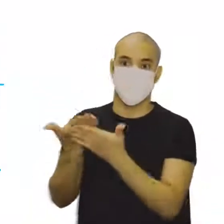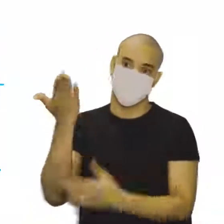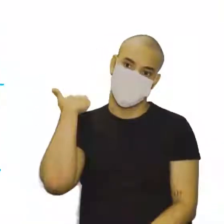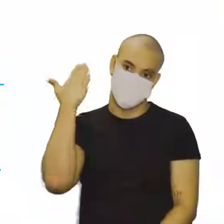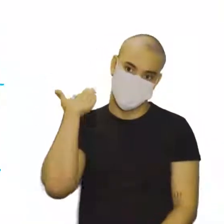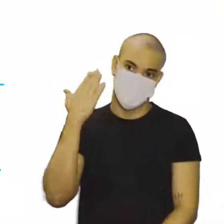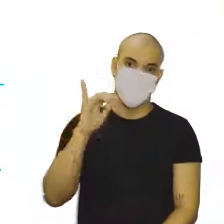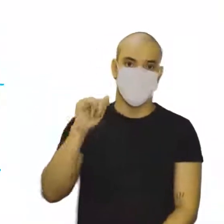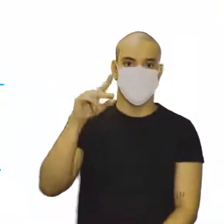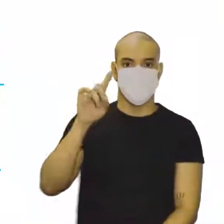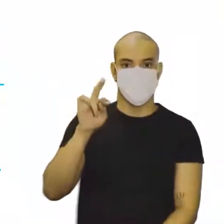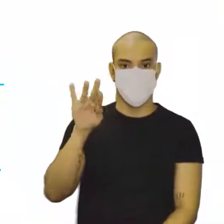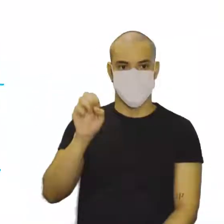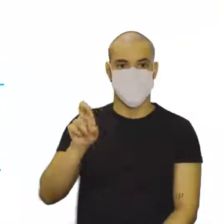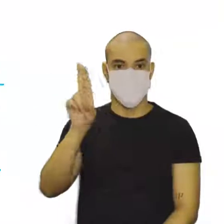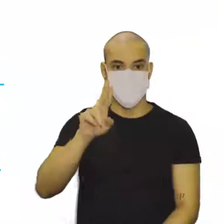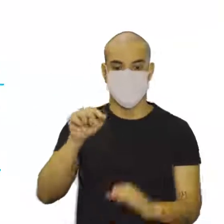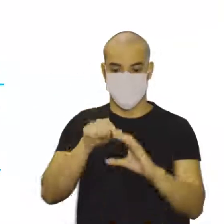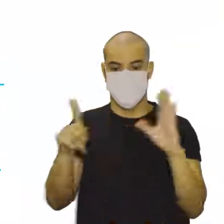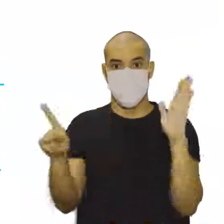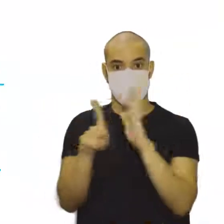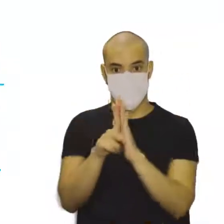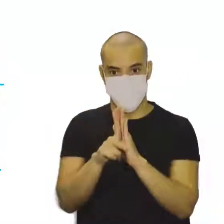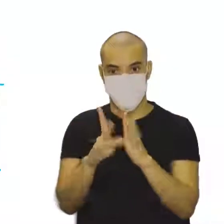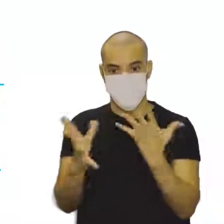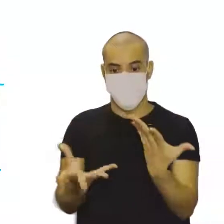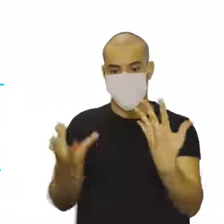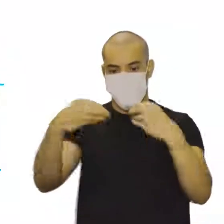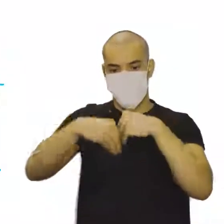Nos indutores, você usa um núcleo apropriado e